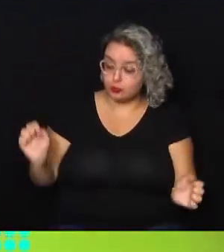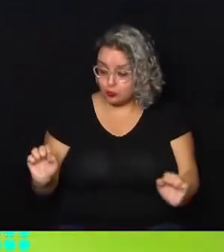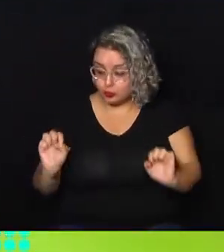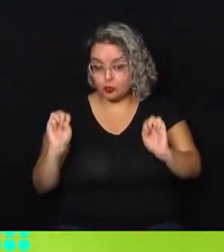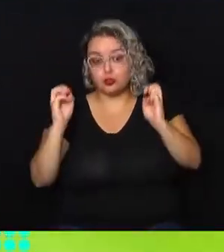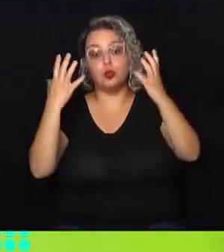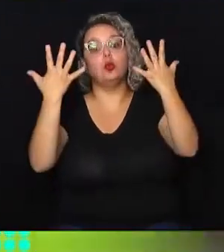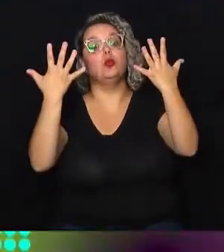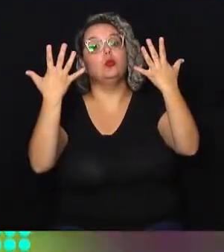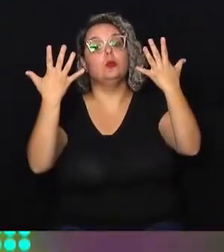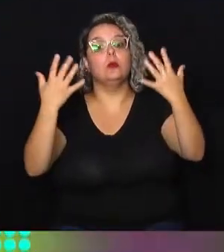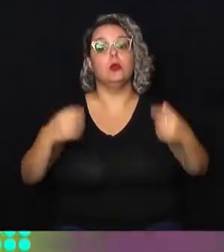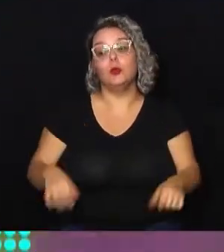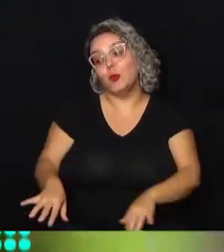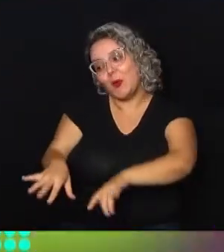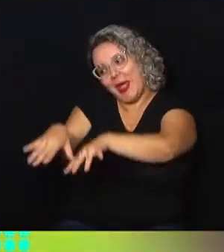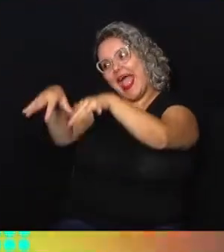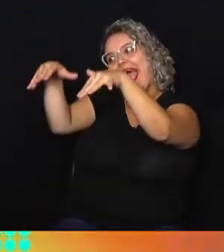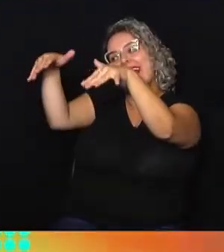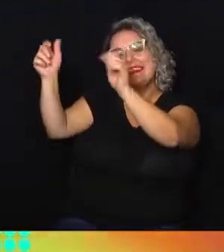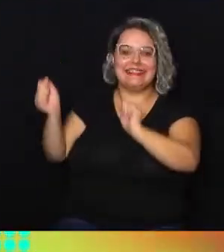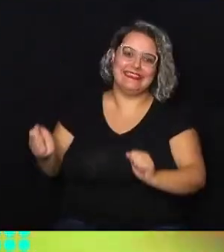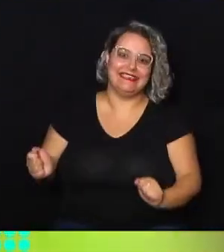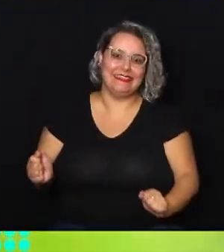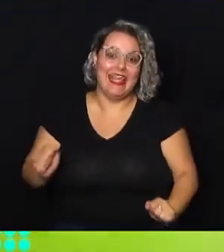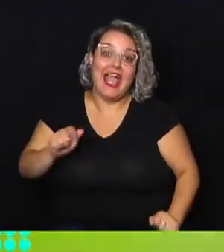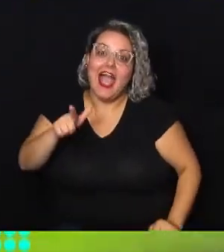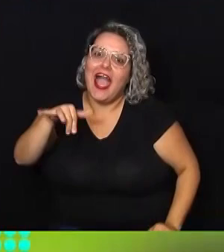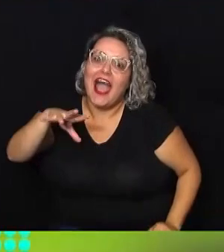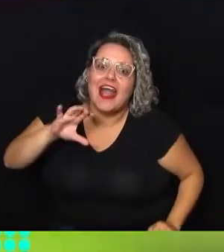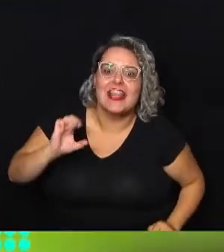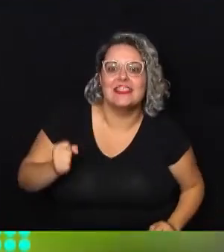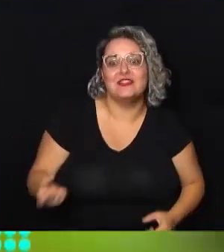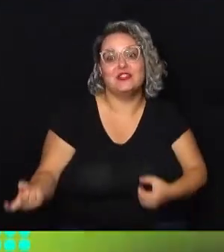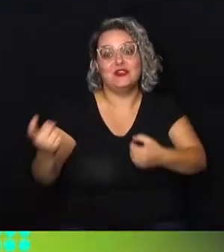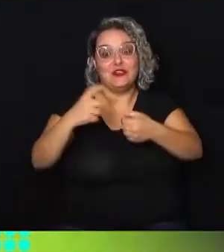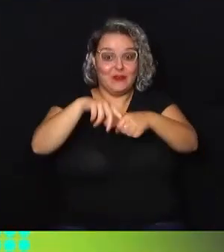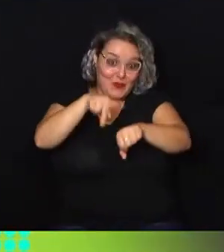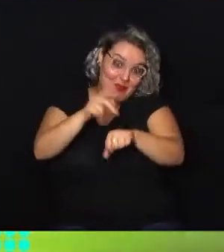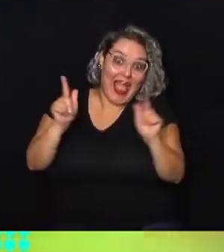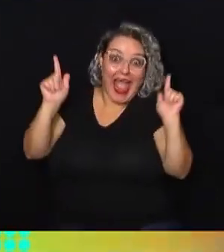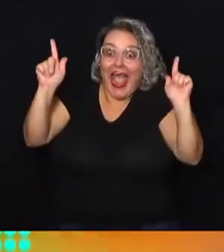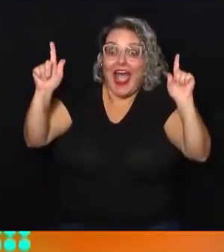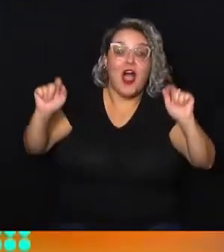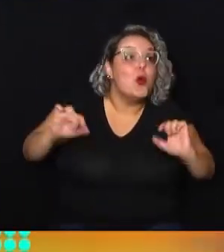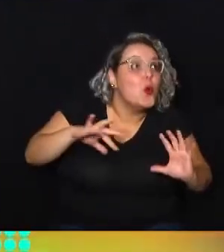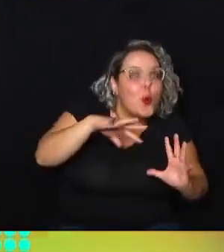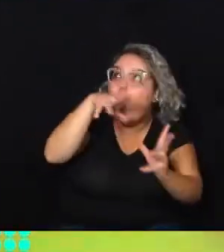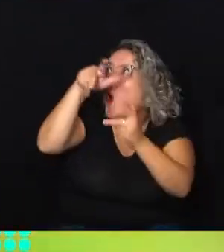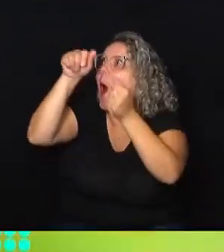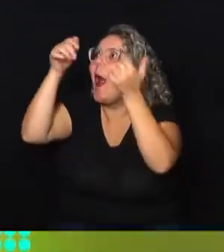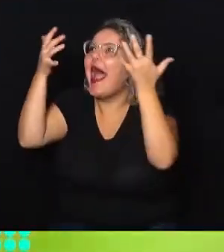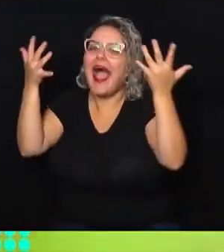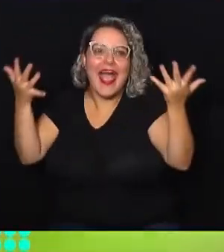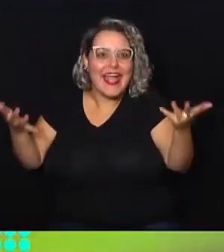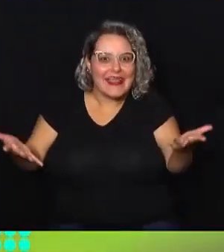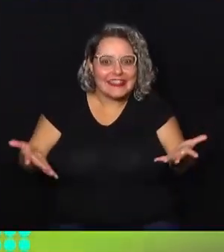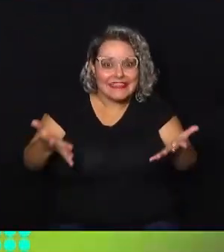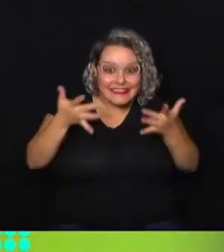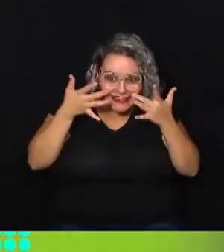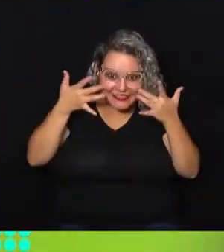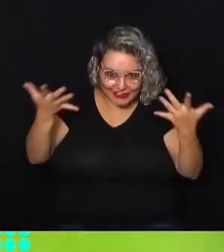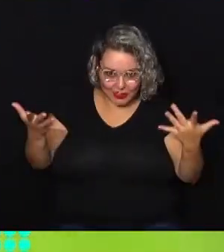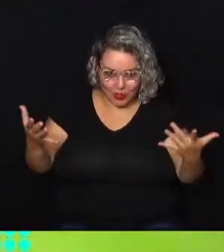No Clap Clap, Alice, de volta ao país mais divertido do mundo. E no Teatro de Caminda,